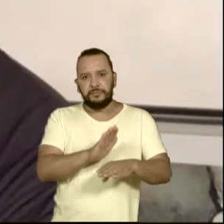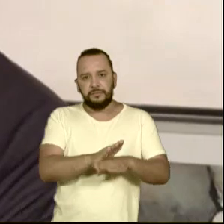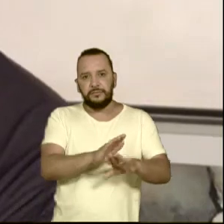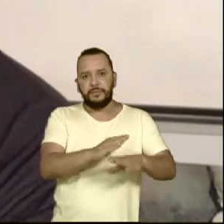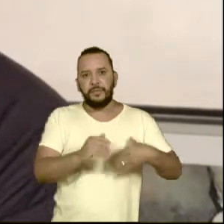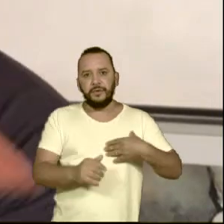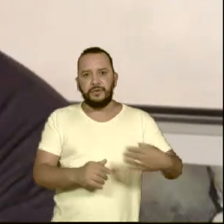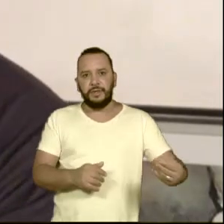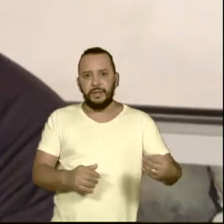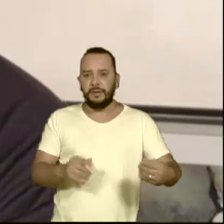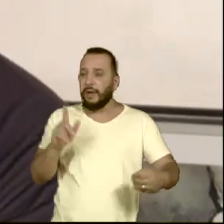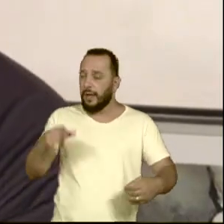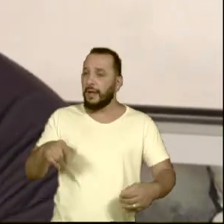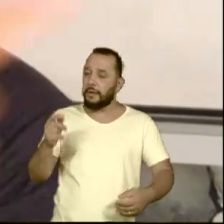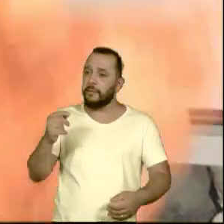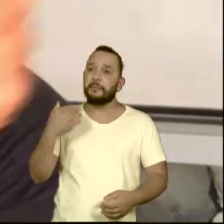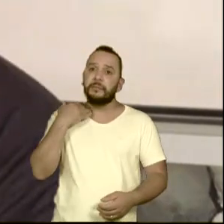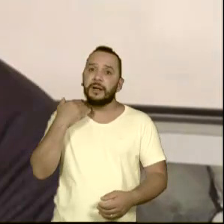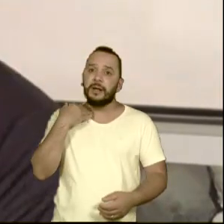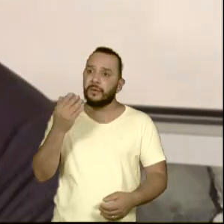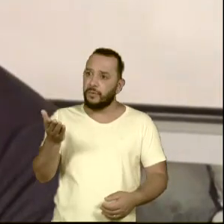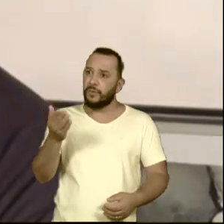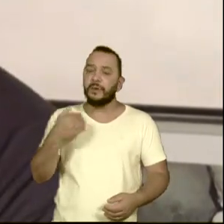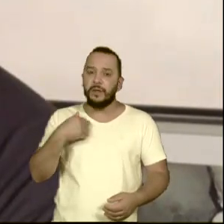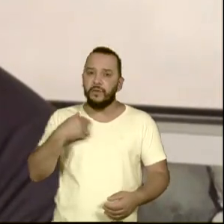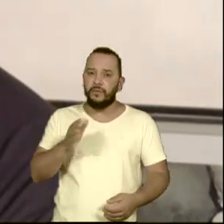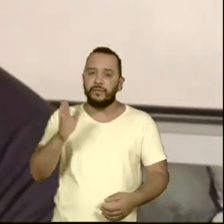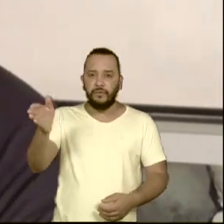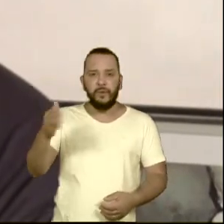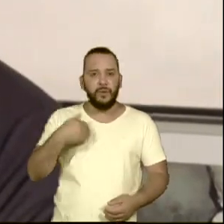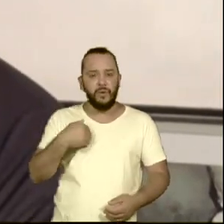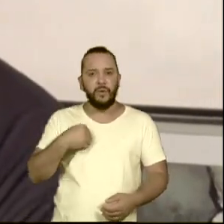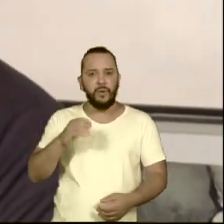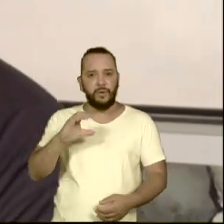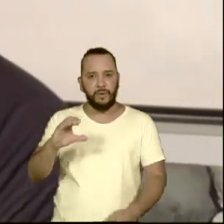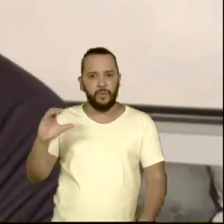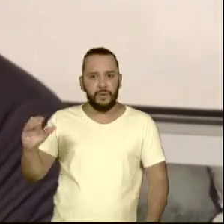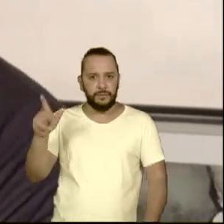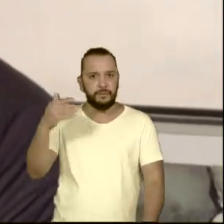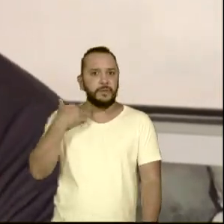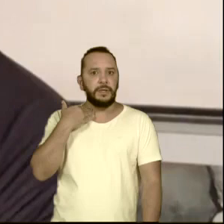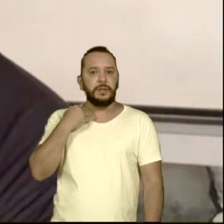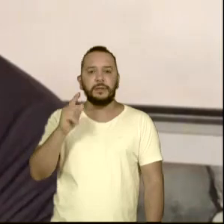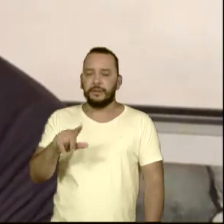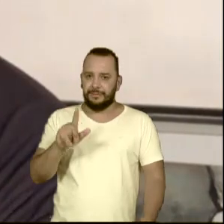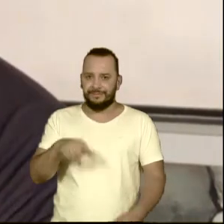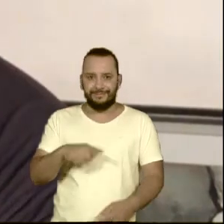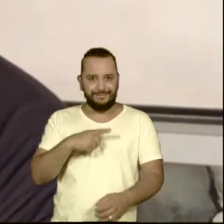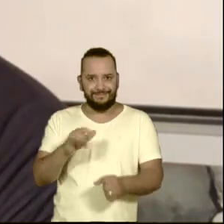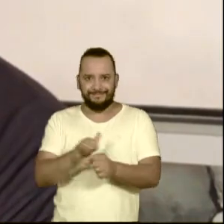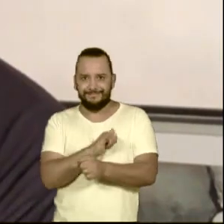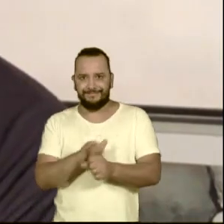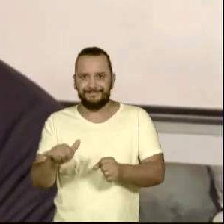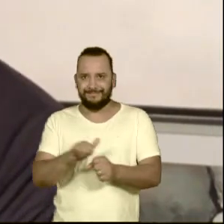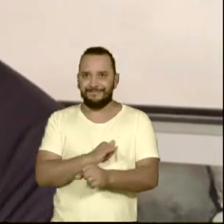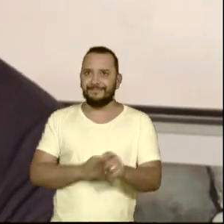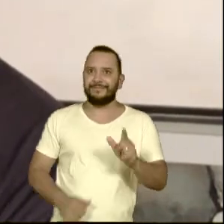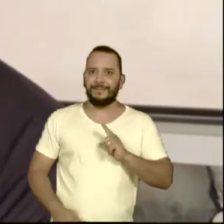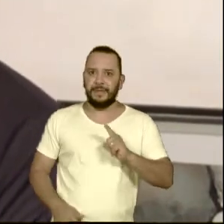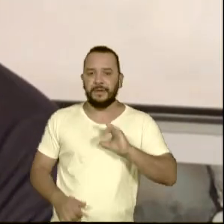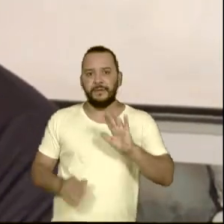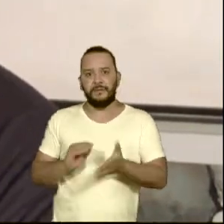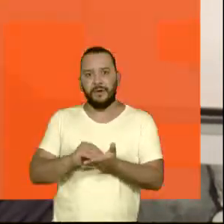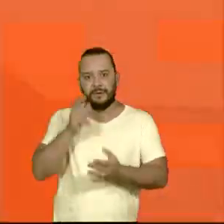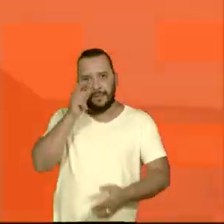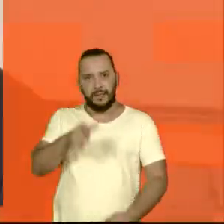meu filho é bancado por um banco. Por que eu não posso ser cliente daquele banco? Ou seja, caminhos existem. Infelizmente, falta